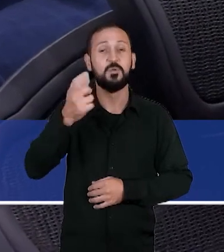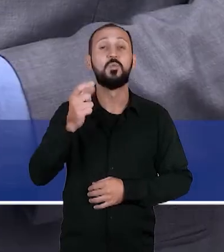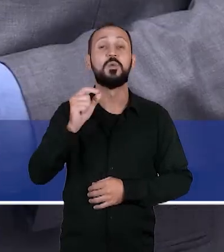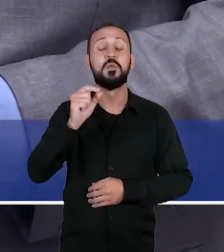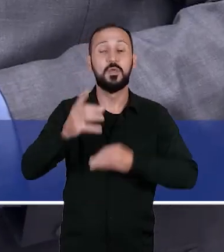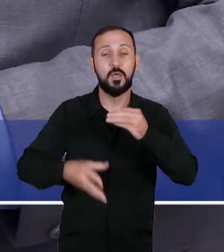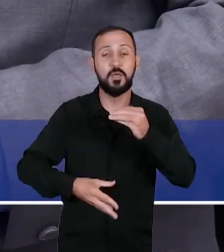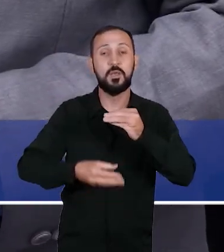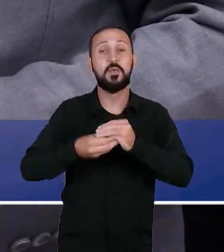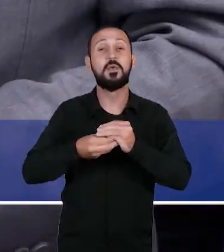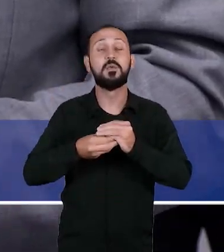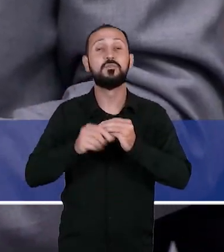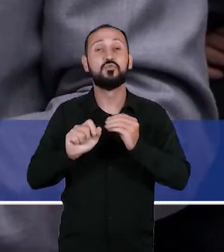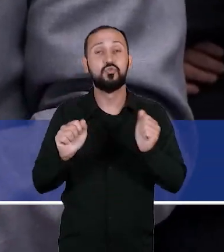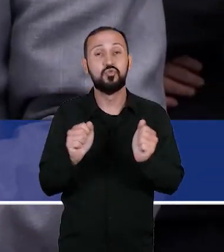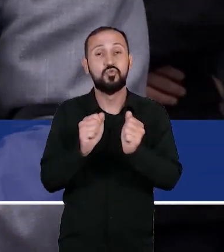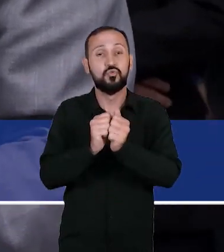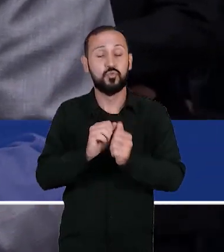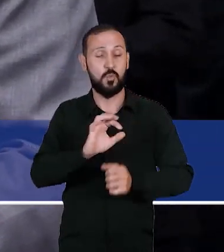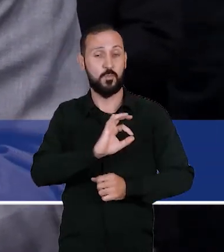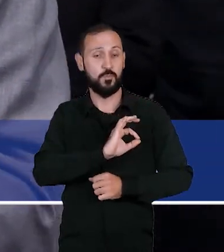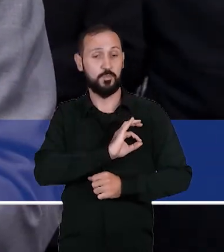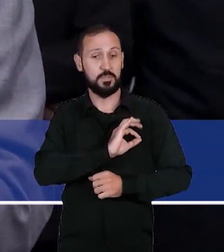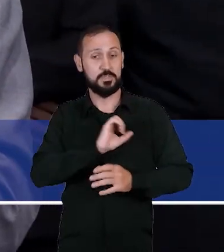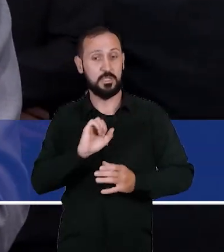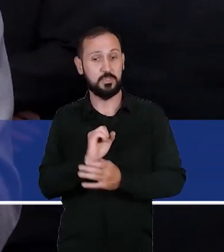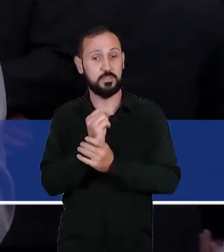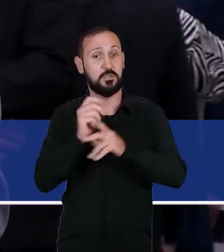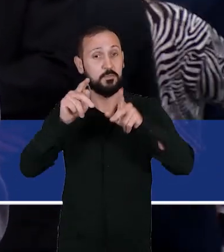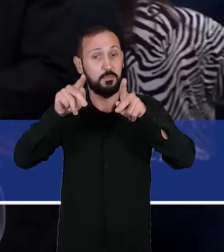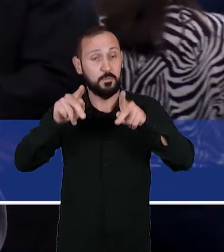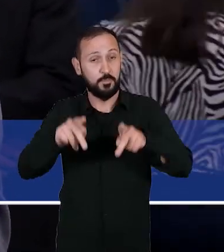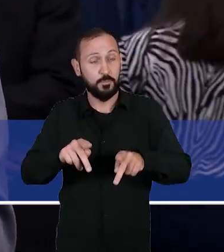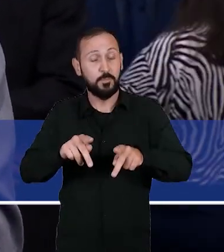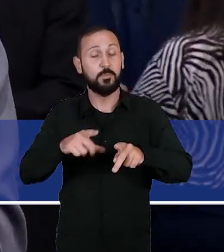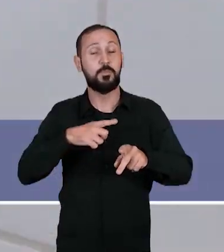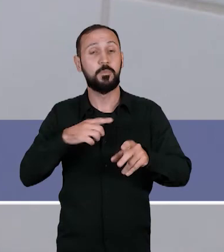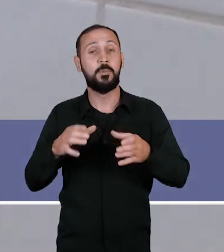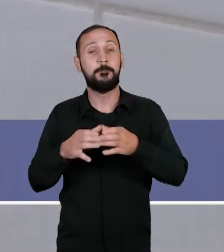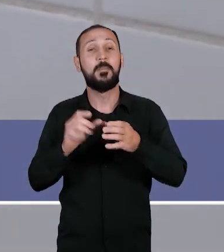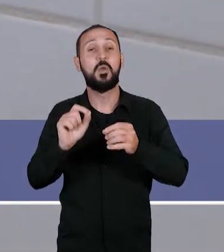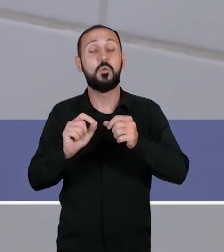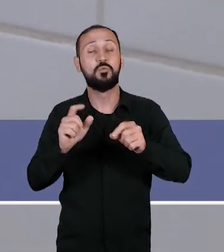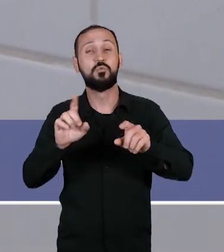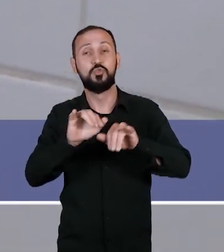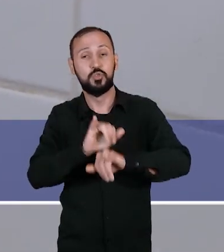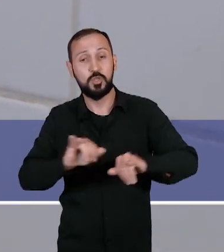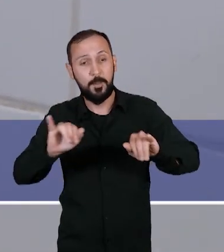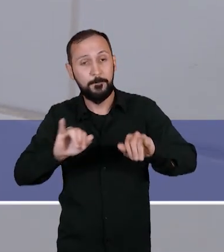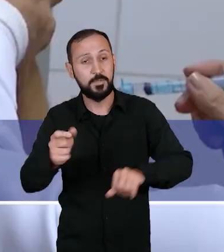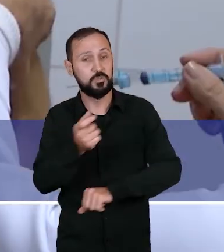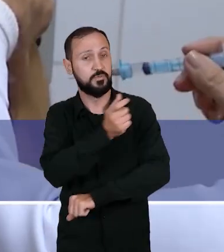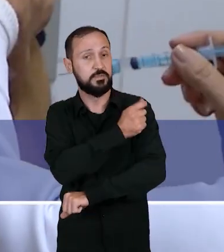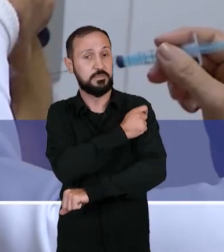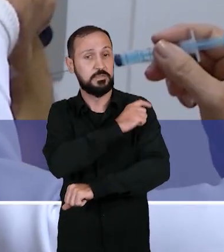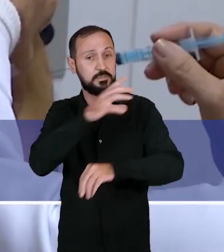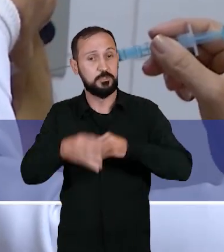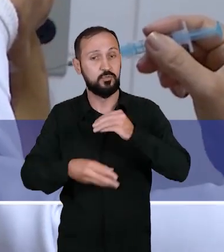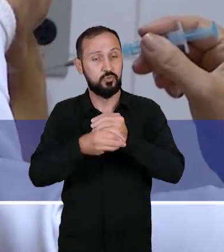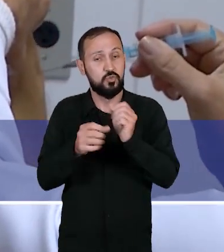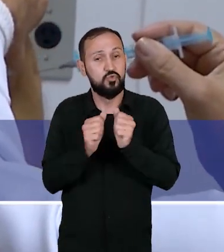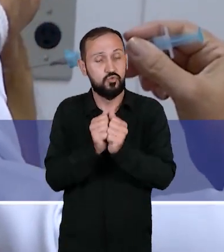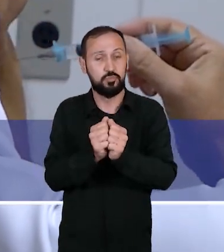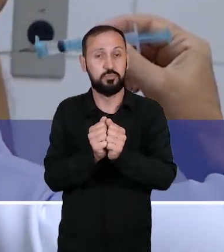PP, quer a inclusão de policiais militares e servidores de segurança pública como grupo prioritário nas campanhas